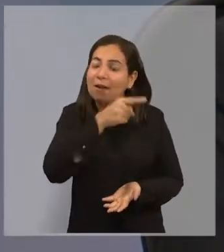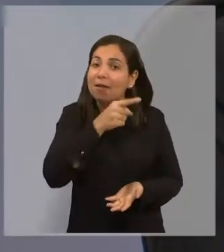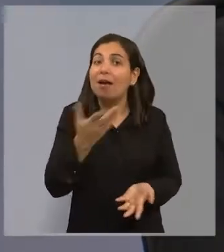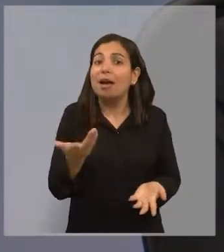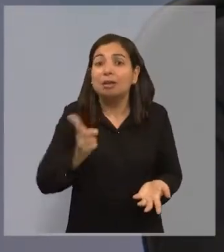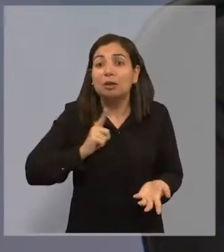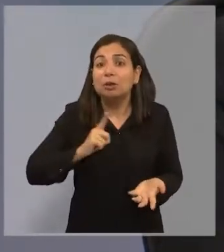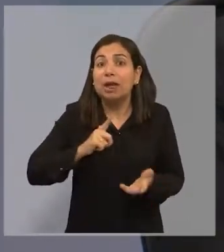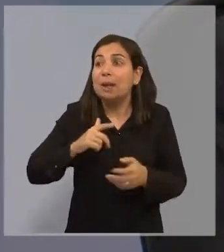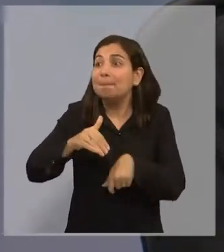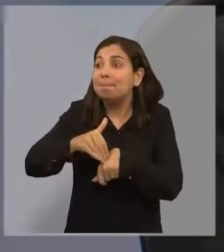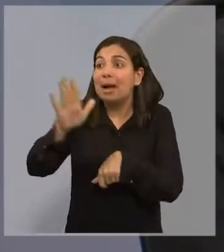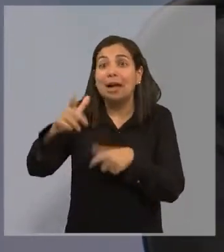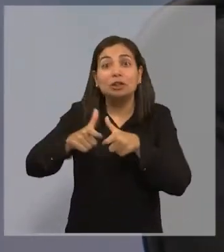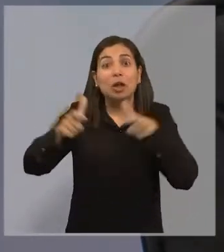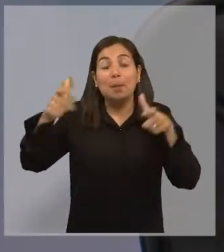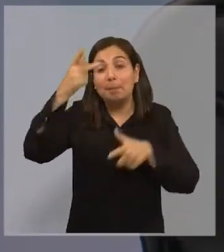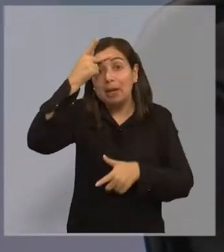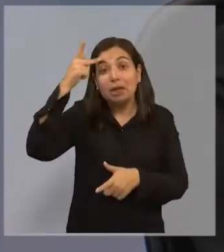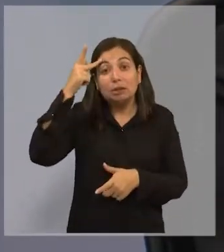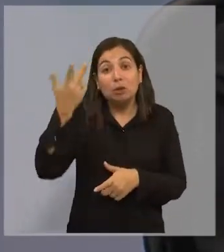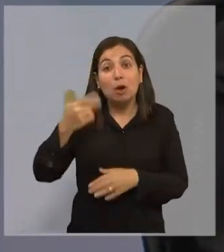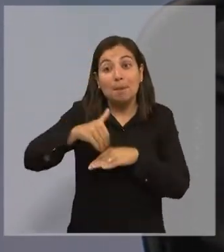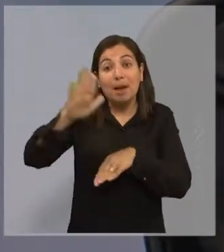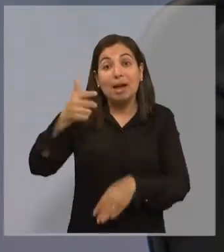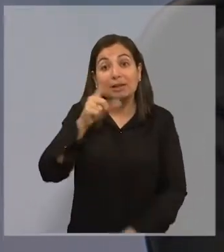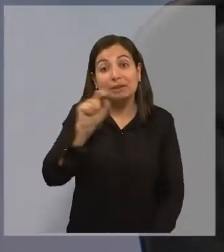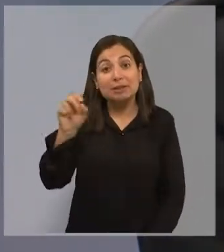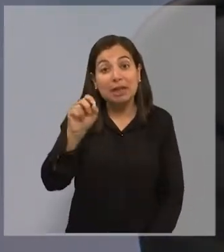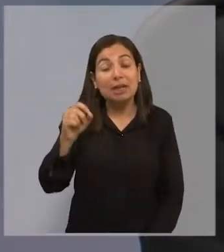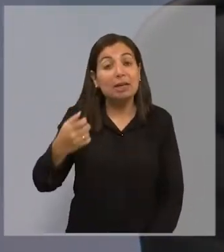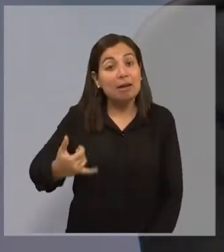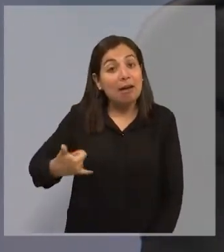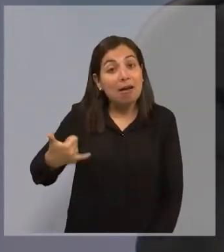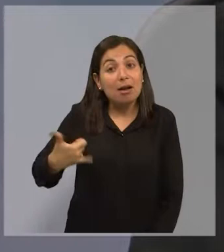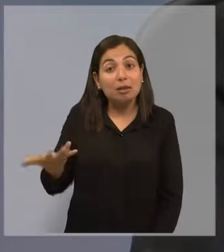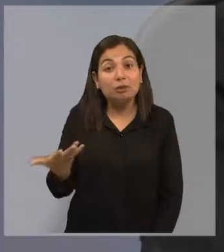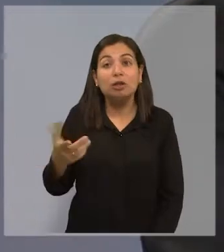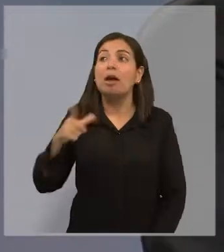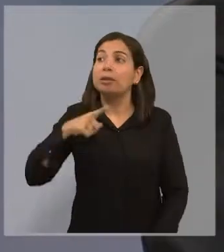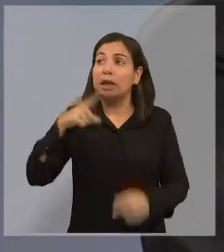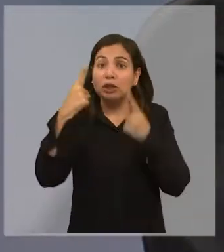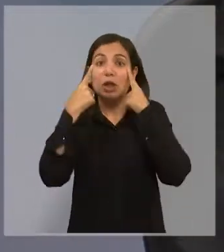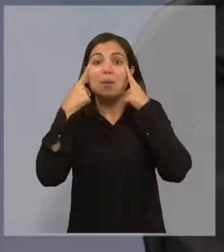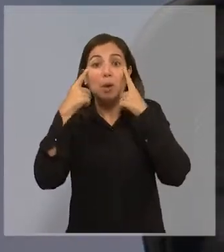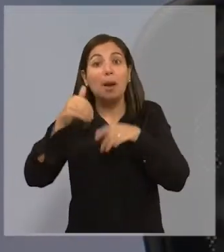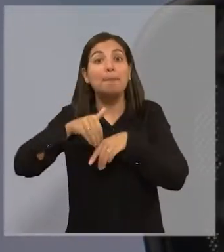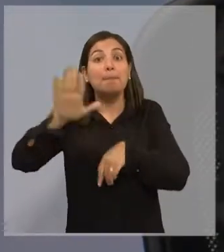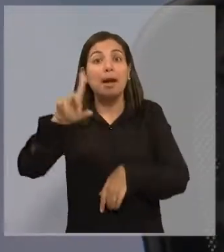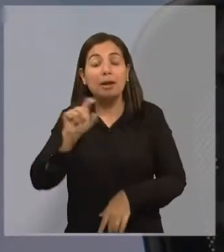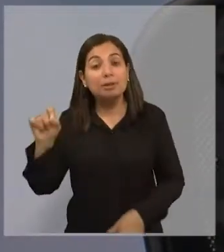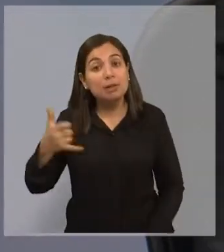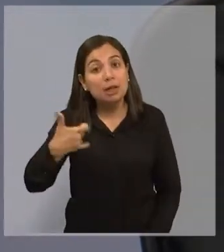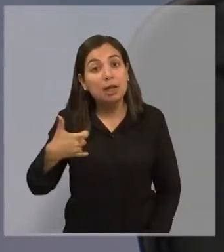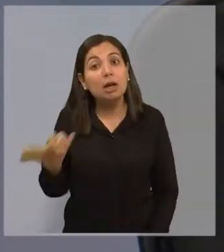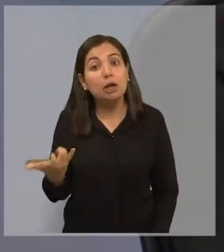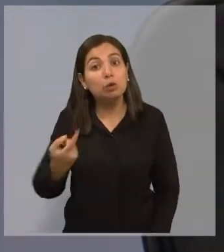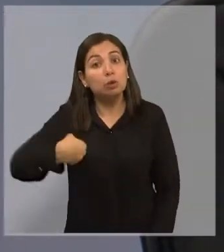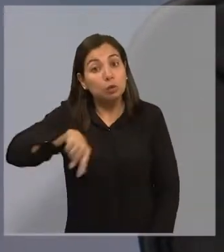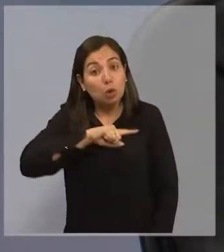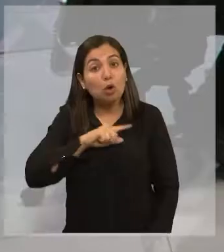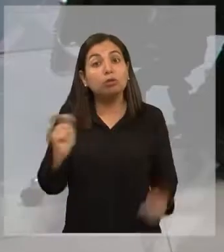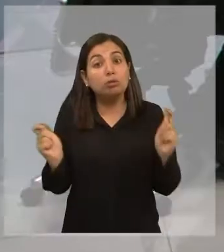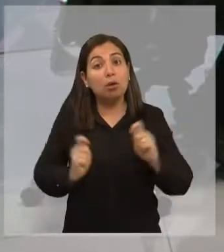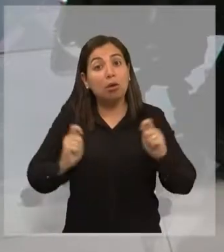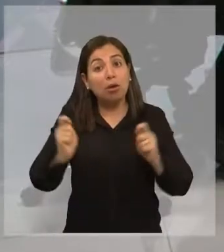com mais de 100 anos. Nós temos 65 mil japoneses com mais de 100 anos. Então, a nossa longevidade é uma